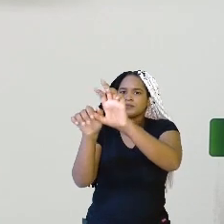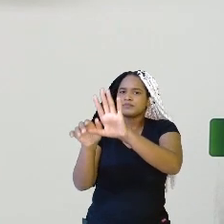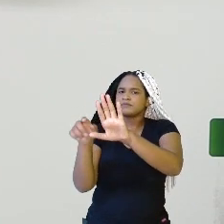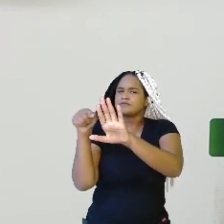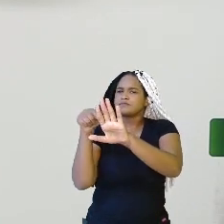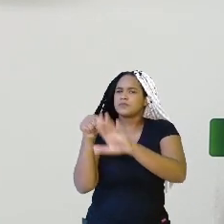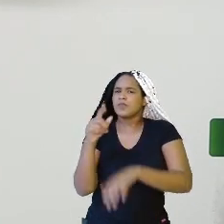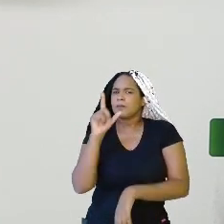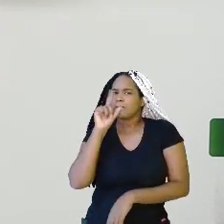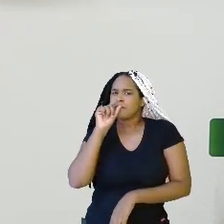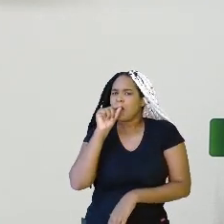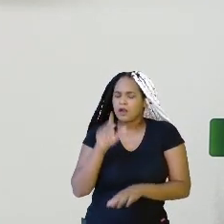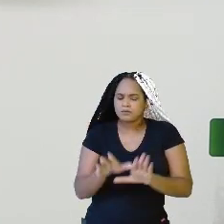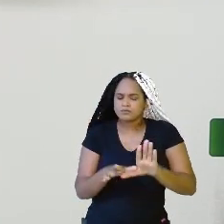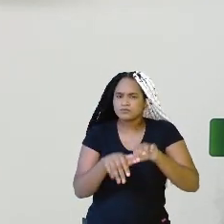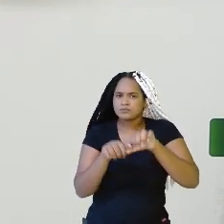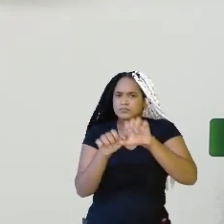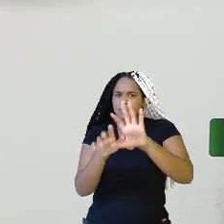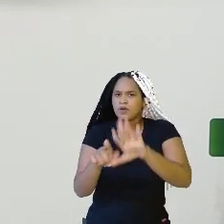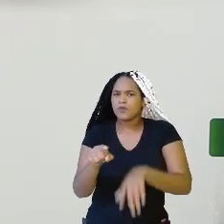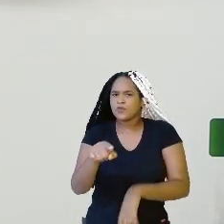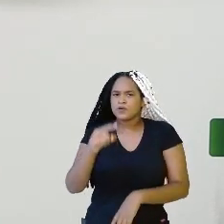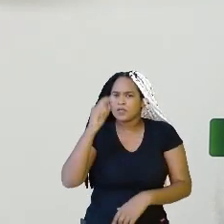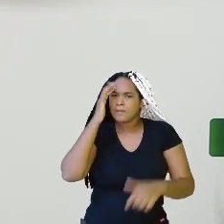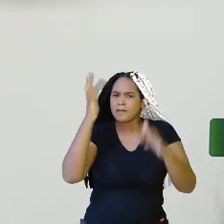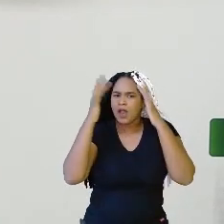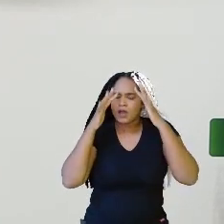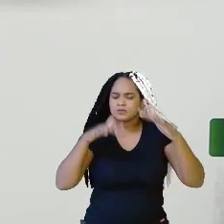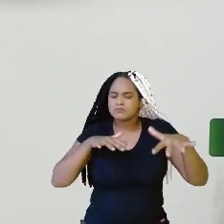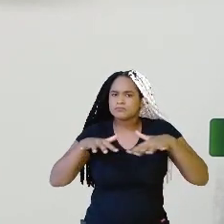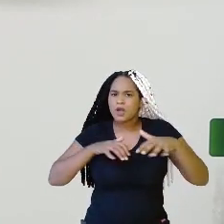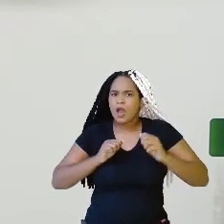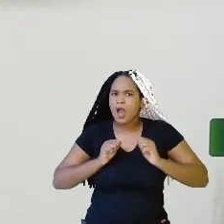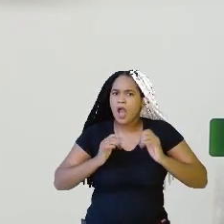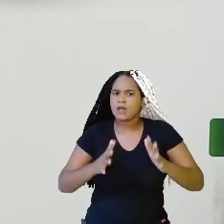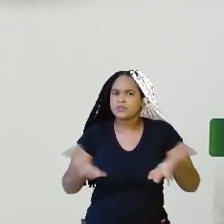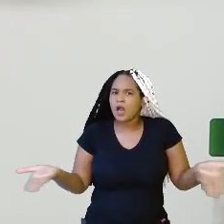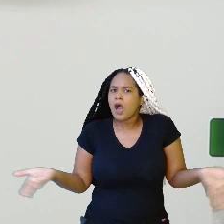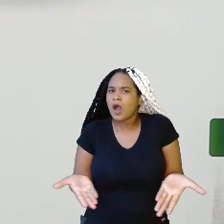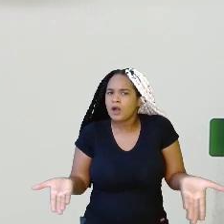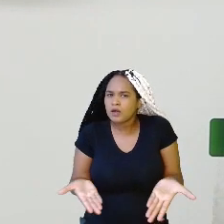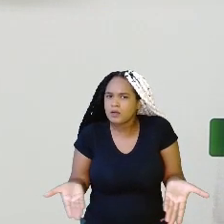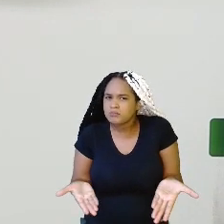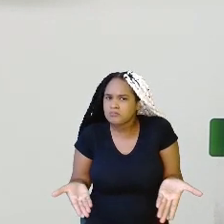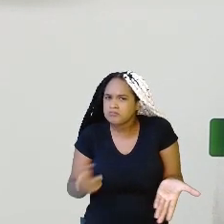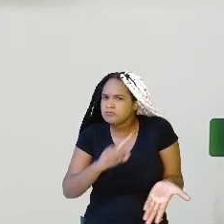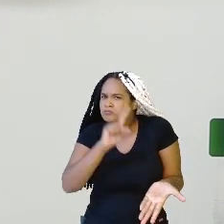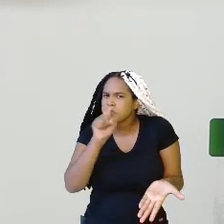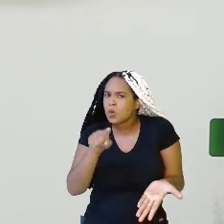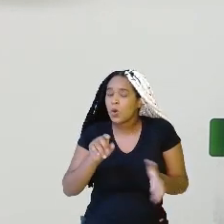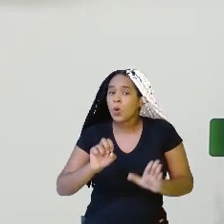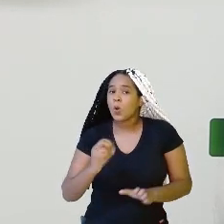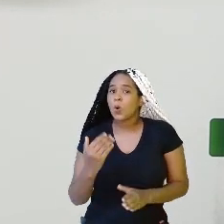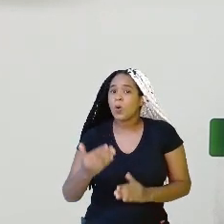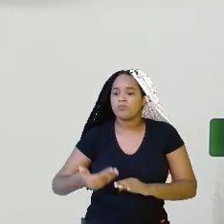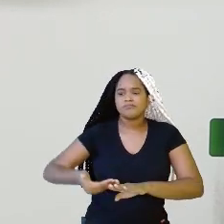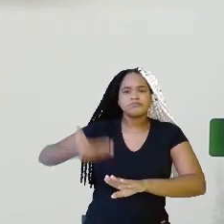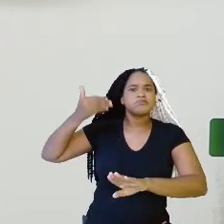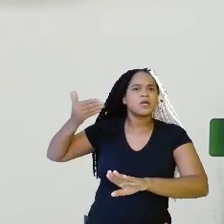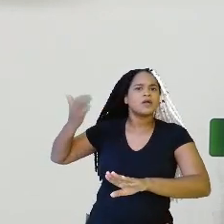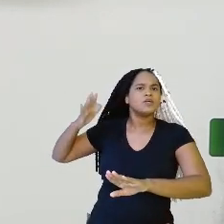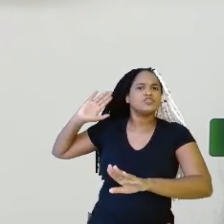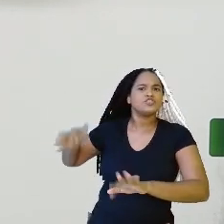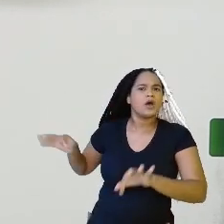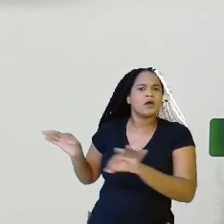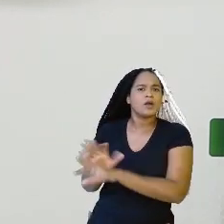que o pássaro voa alto, você imagina aí que essa ação está acontecendo agora, ela já aconteceu